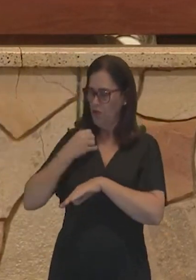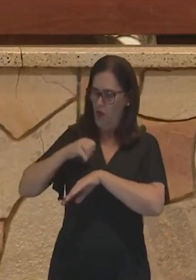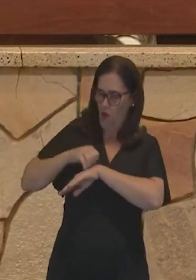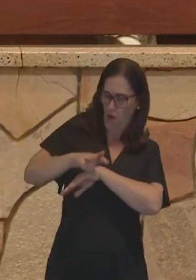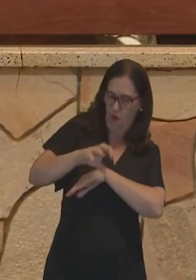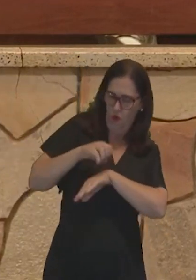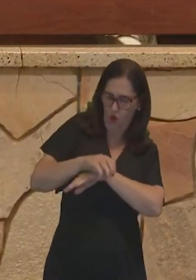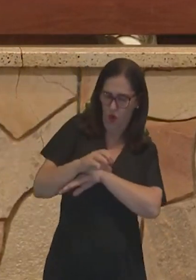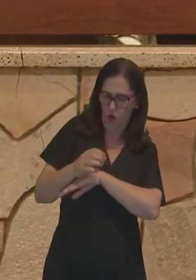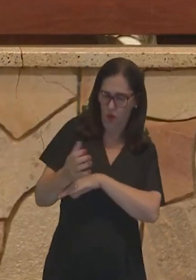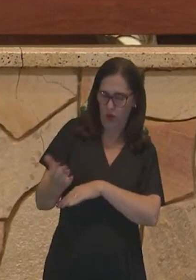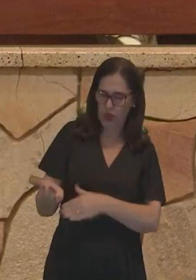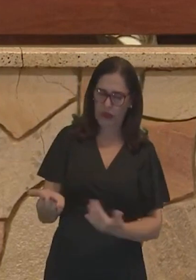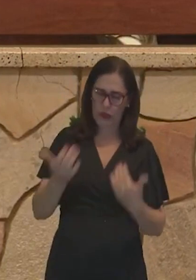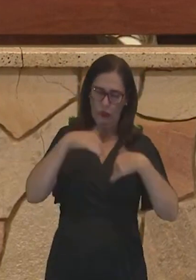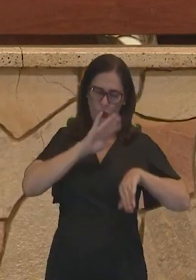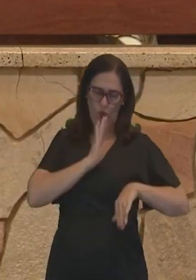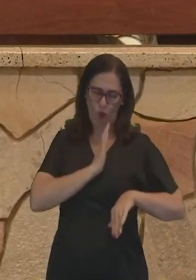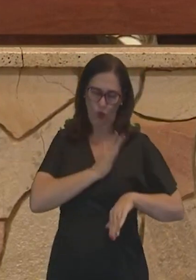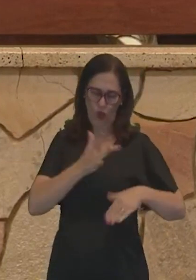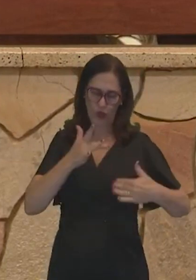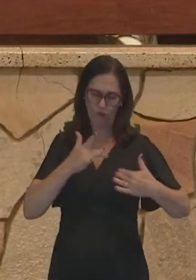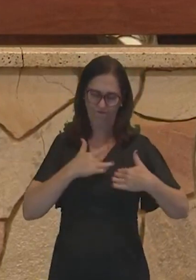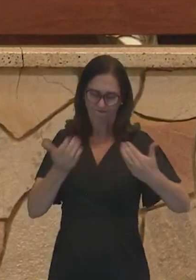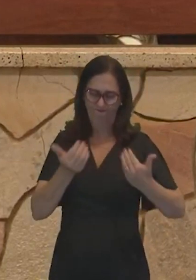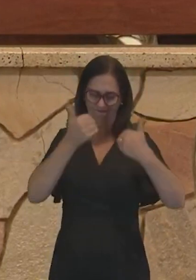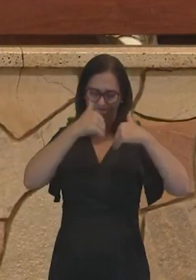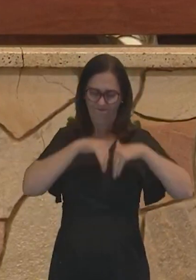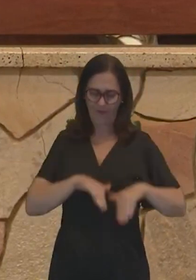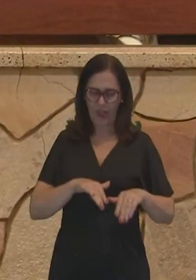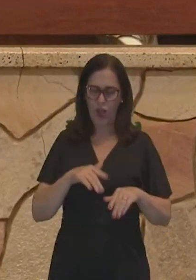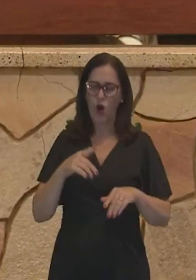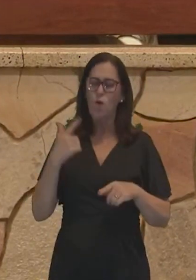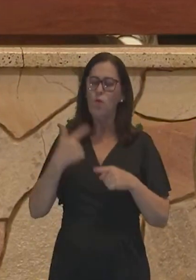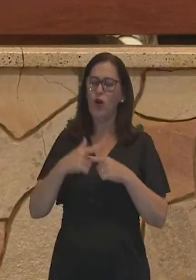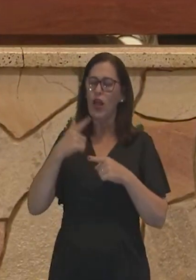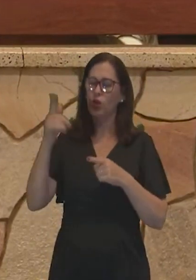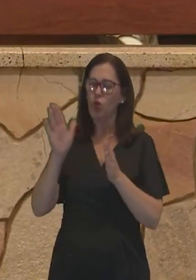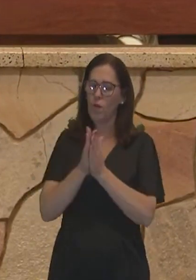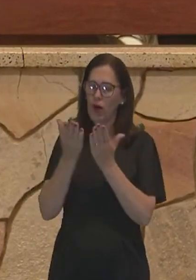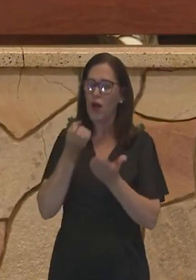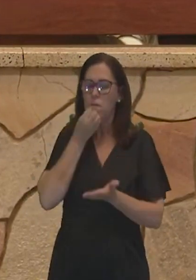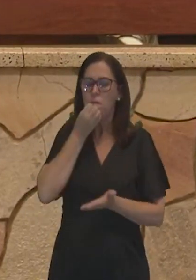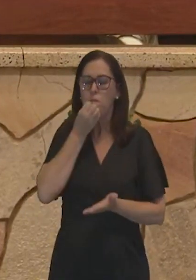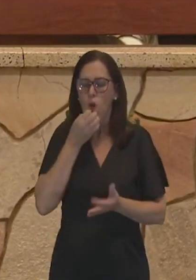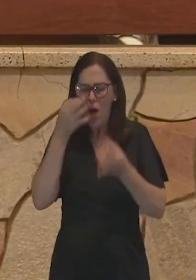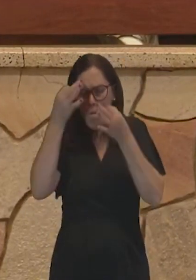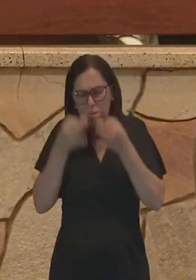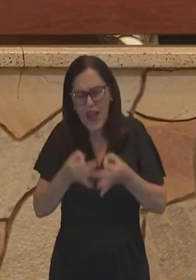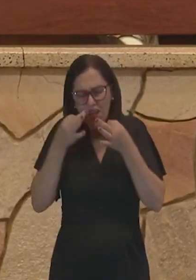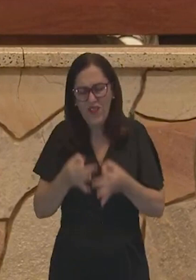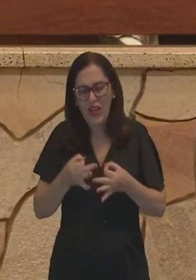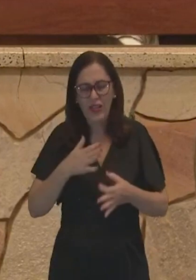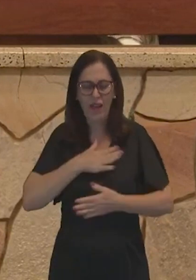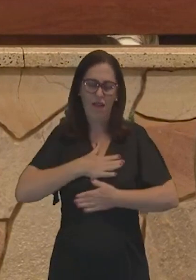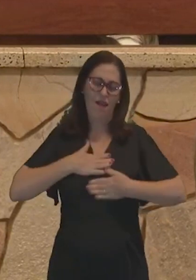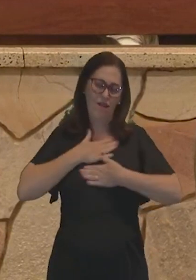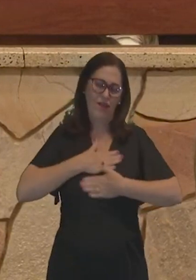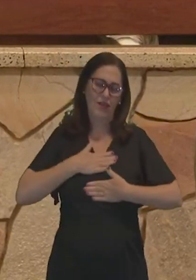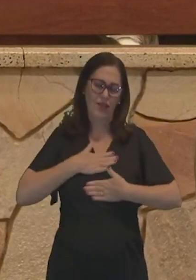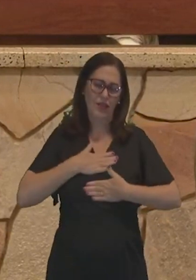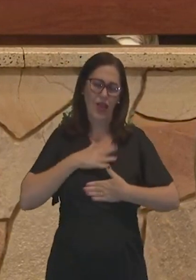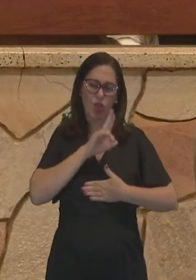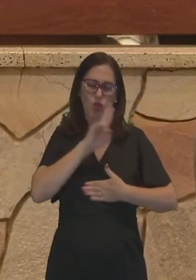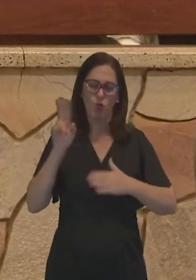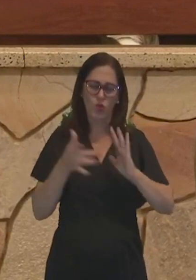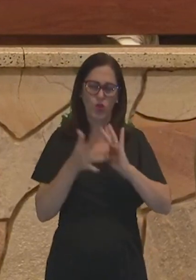possa encontrar lugar no nosso coração, porque a Tua palavra é boa, é perfeita e é agradável, em